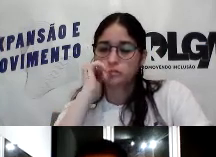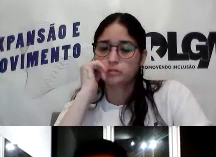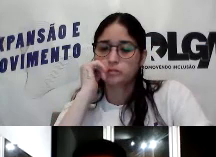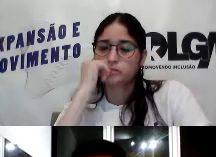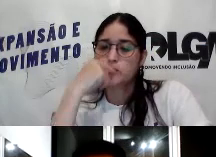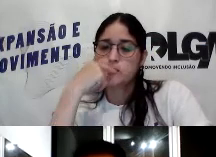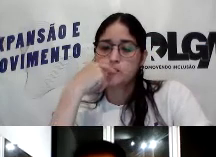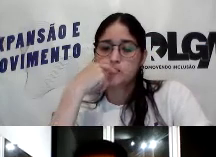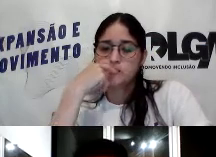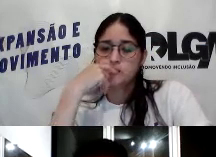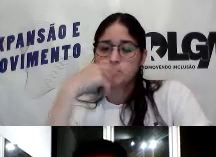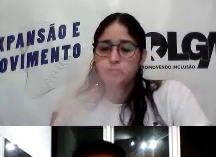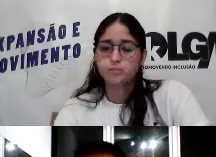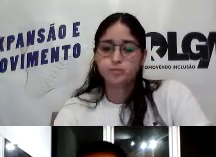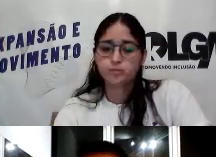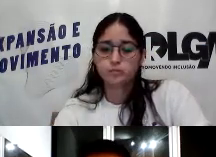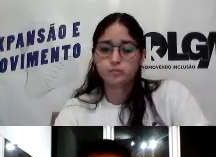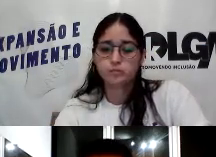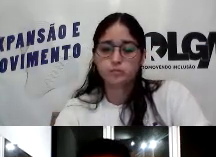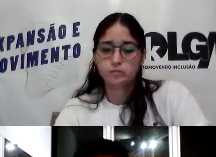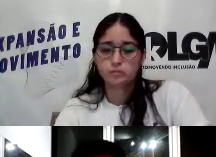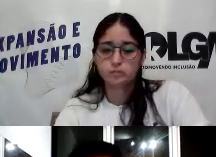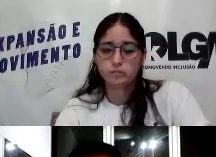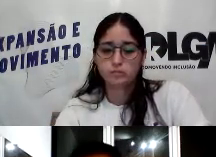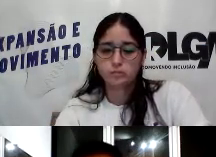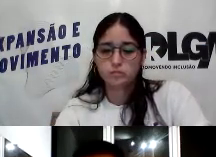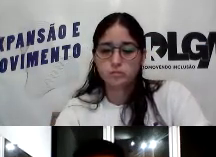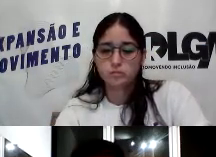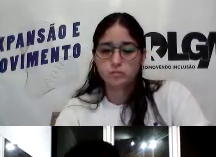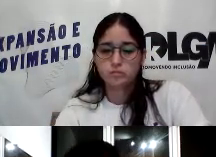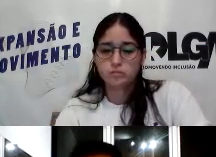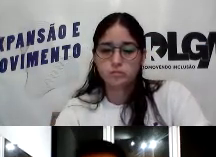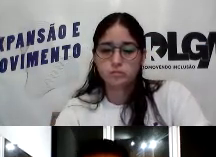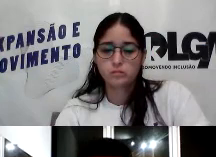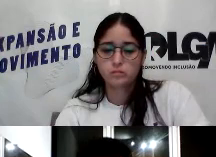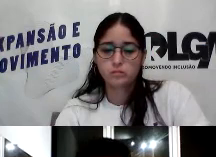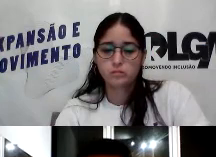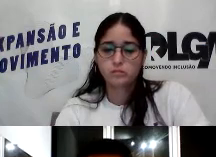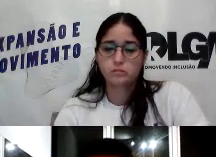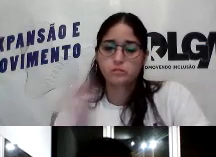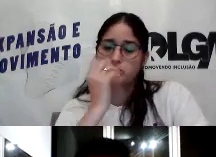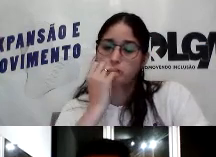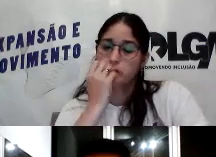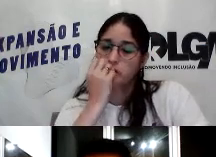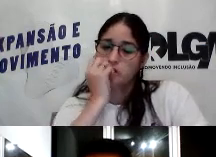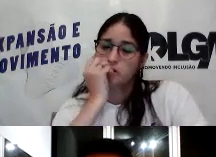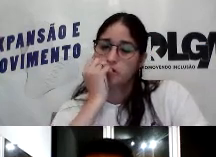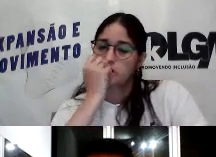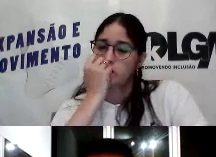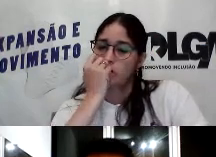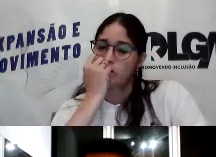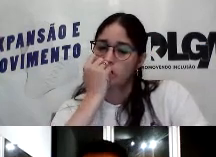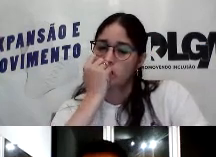uma relação afetiva, uma relação de acreditar naquele indivíduo, nos